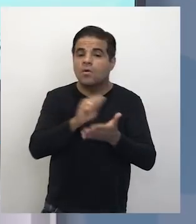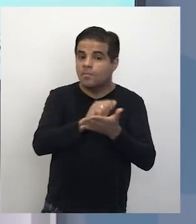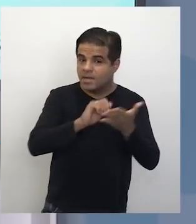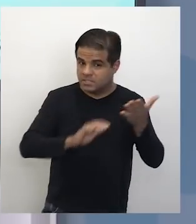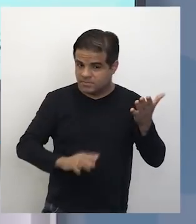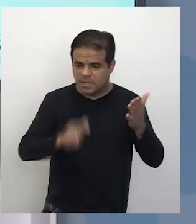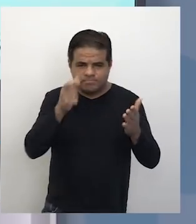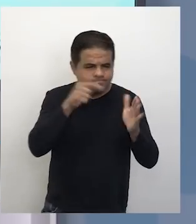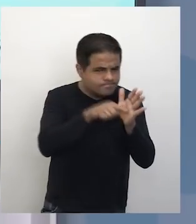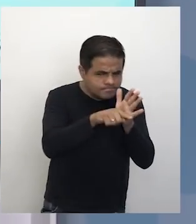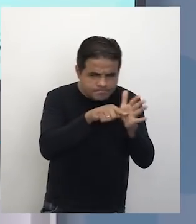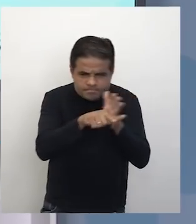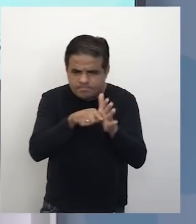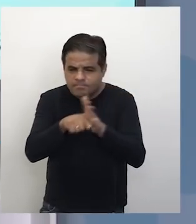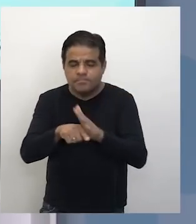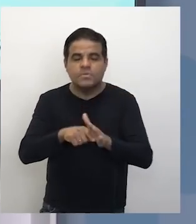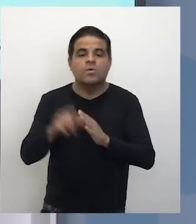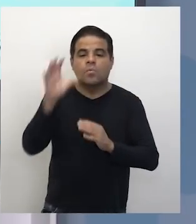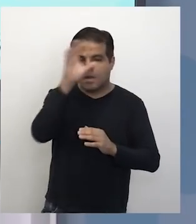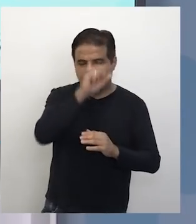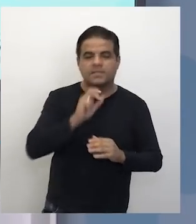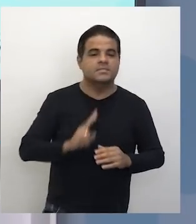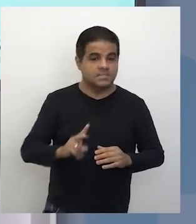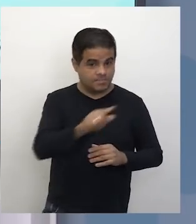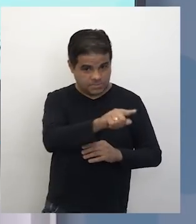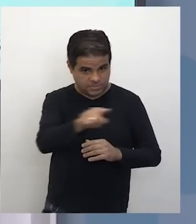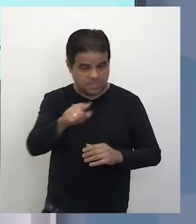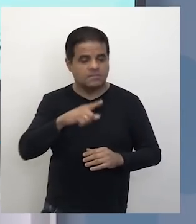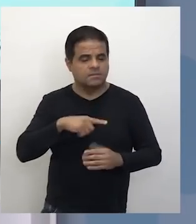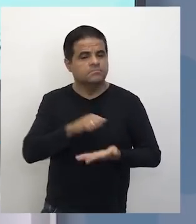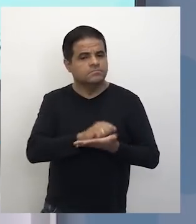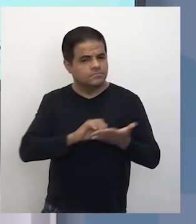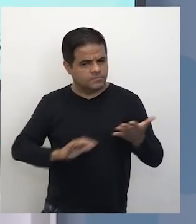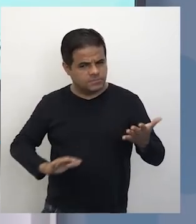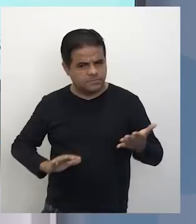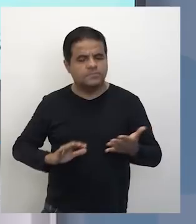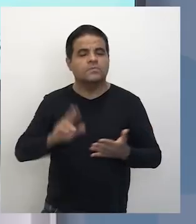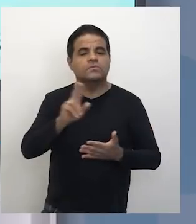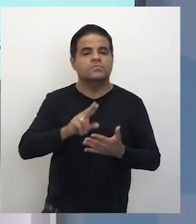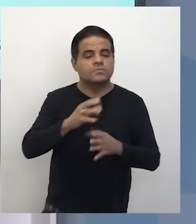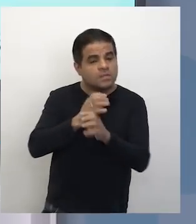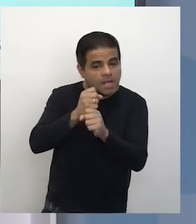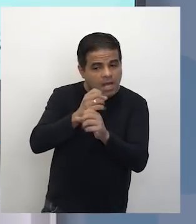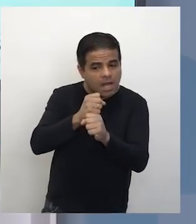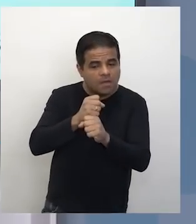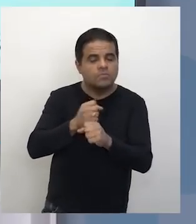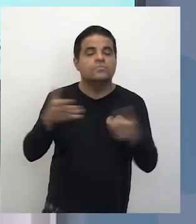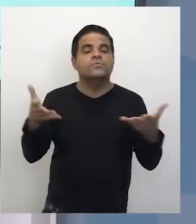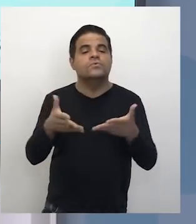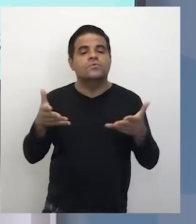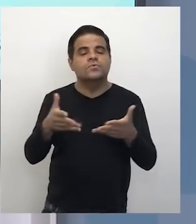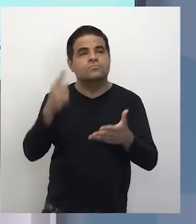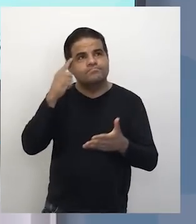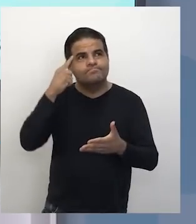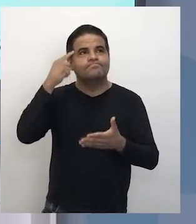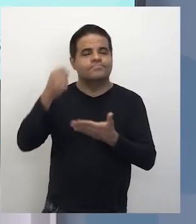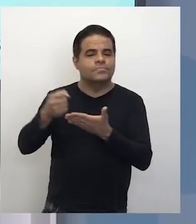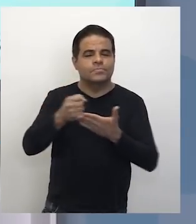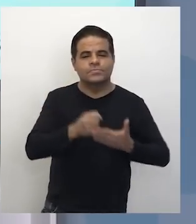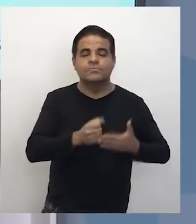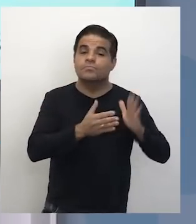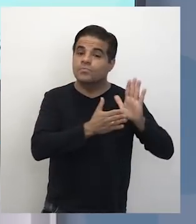atividade investigativa. No Aprender Sempre de vocês, tem essa atividade por meio de cálculos e hoje eu trouxe uma proposta para a gente